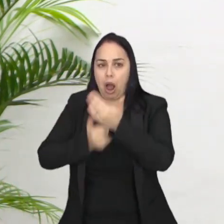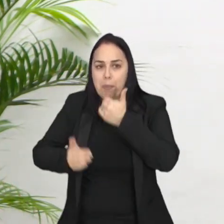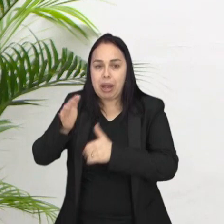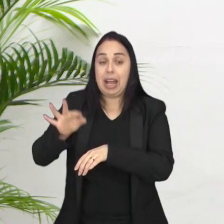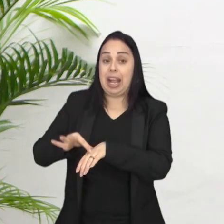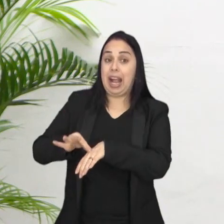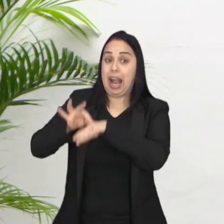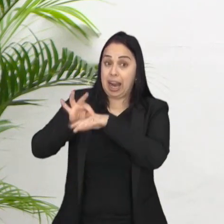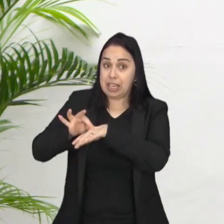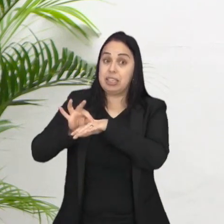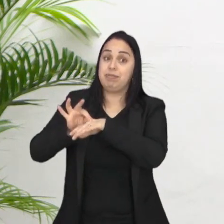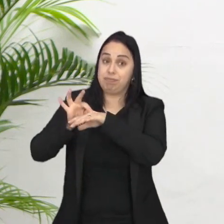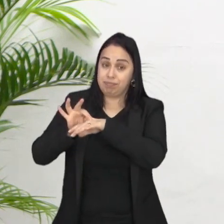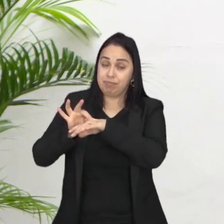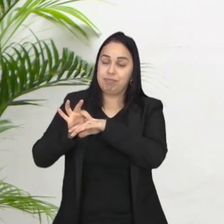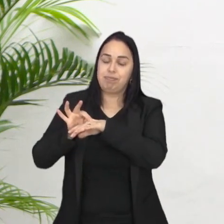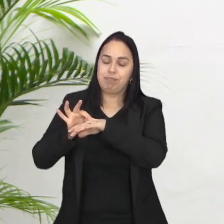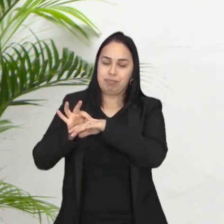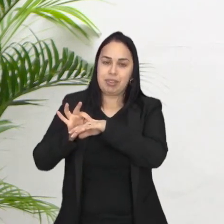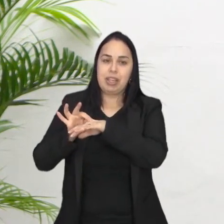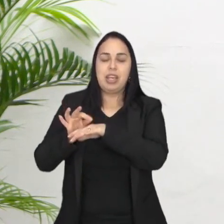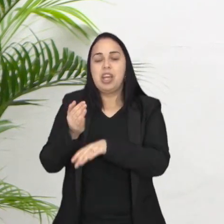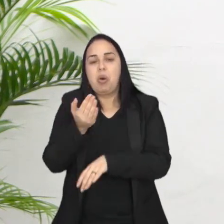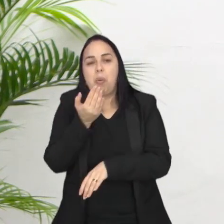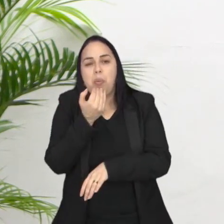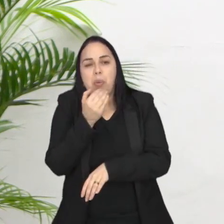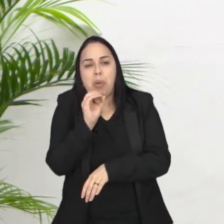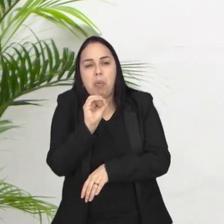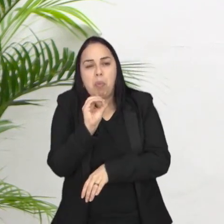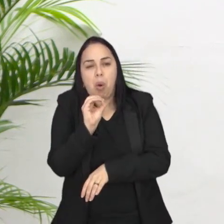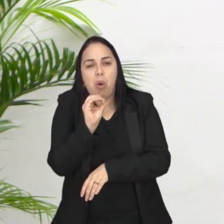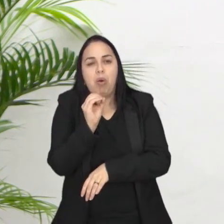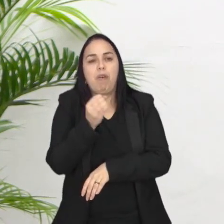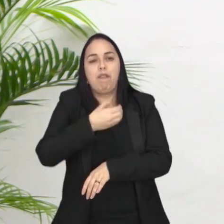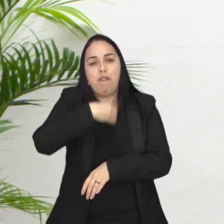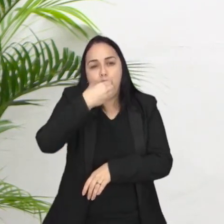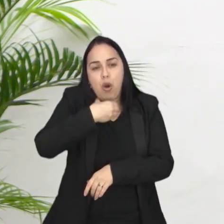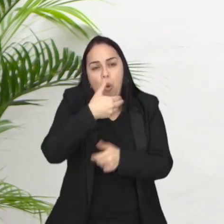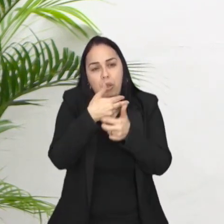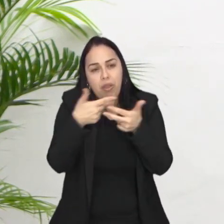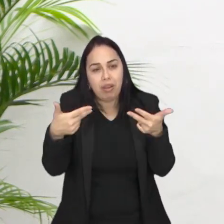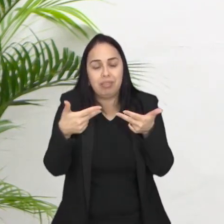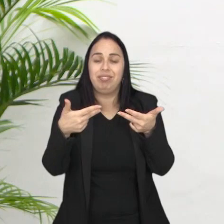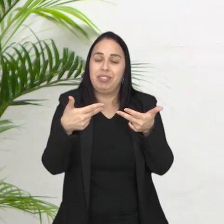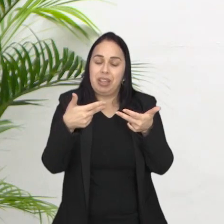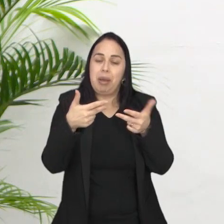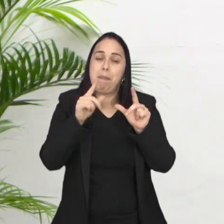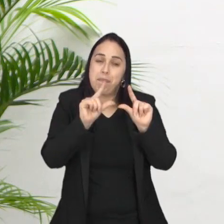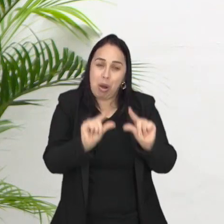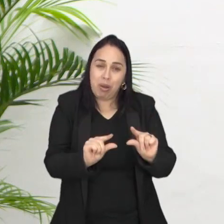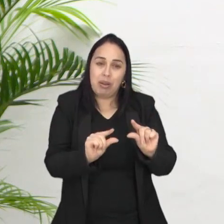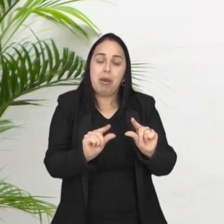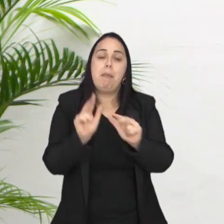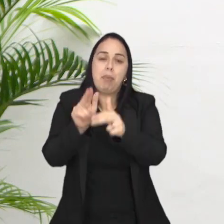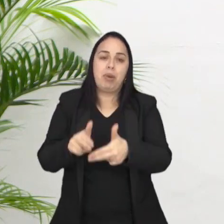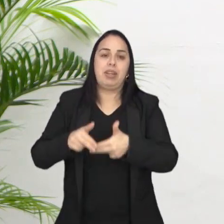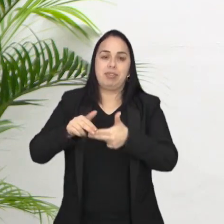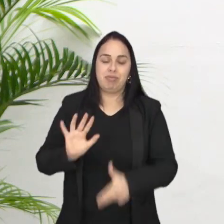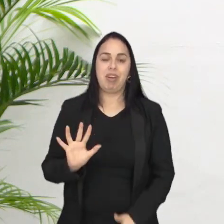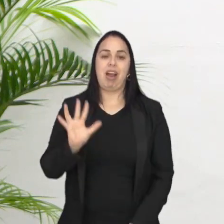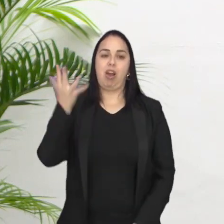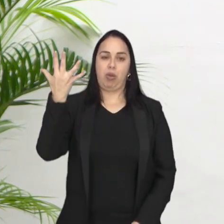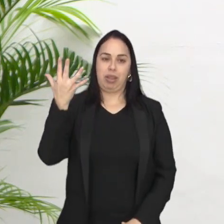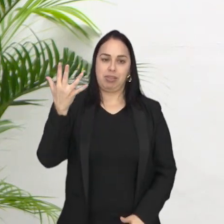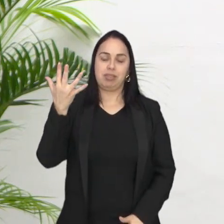grande quantidade de ingestão de carne vermelha e a baixa ingestão de frutas, verduras e legumes. Isso